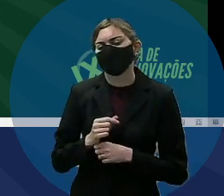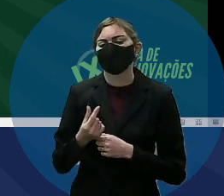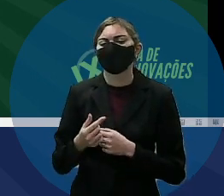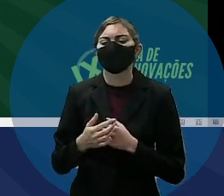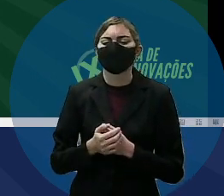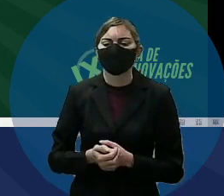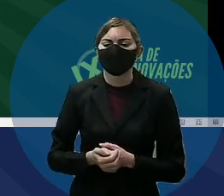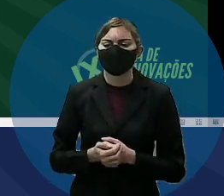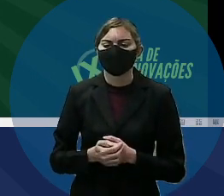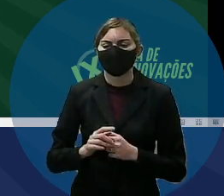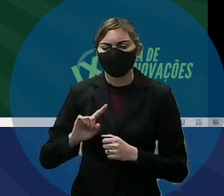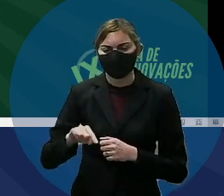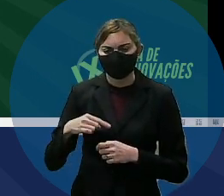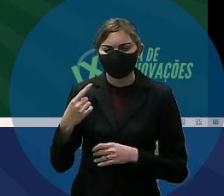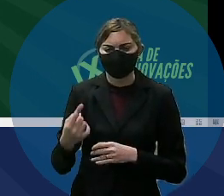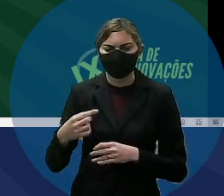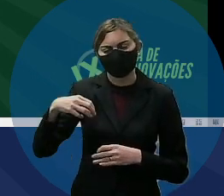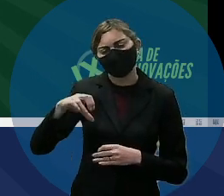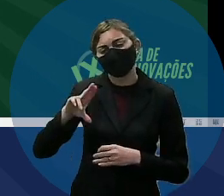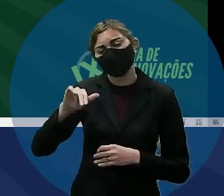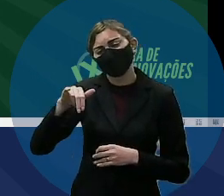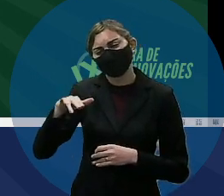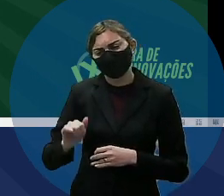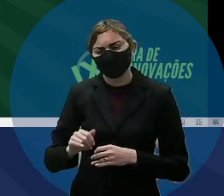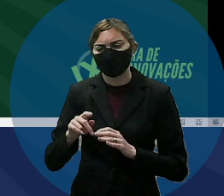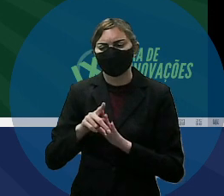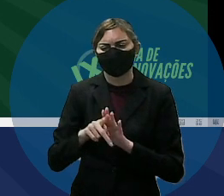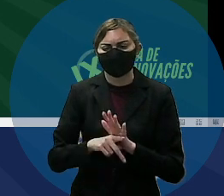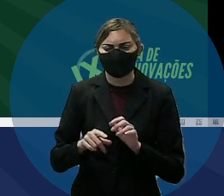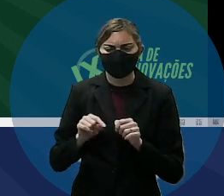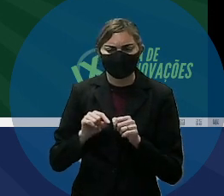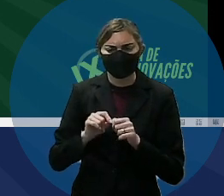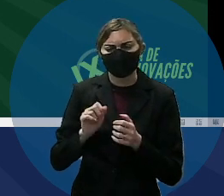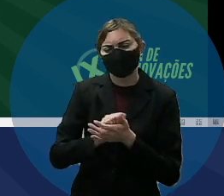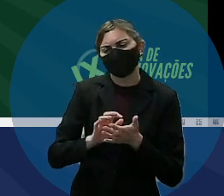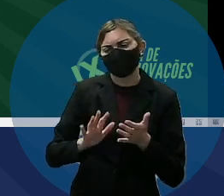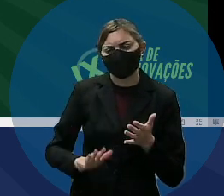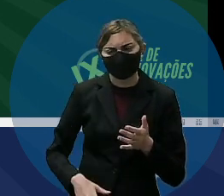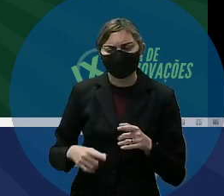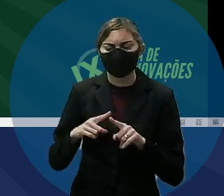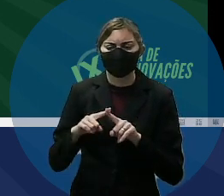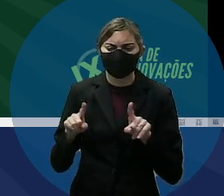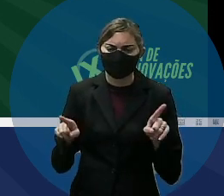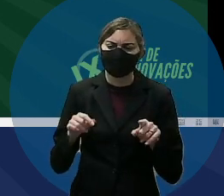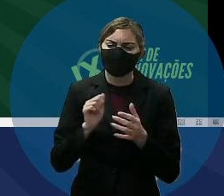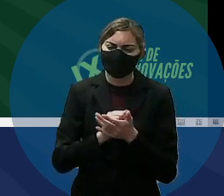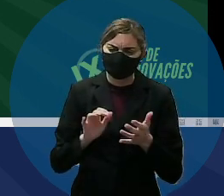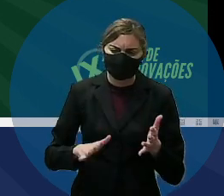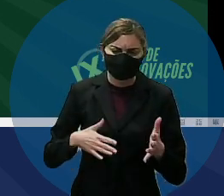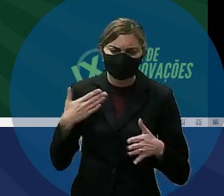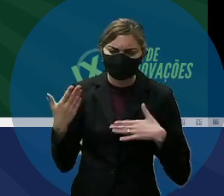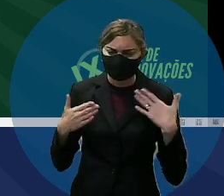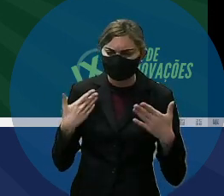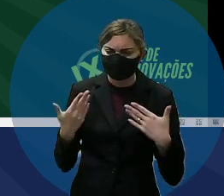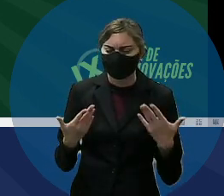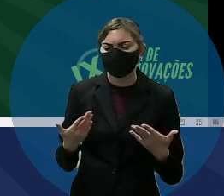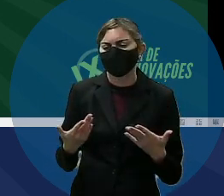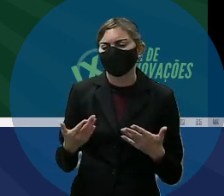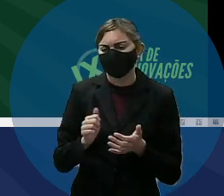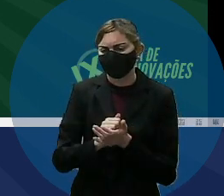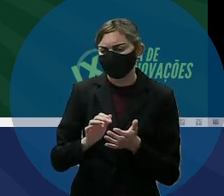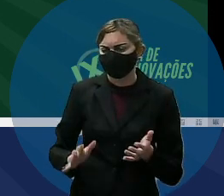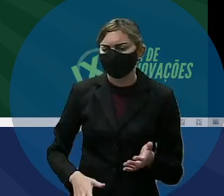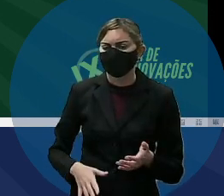Pronto. Aí, na culminância do projeto, eles apresentam todas as atividades, mais tarefas surpresas. E tem